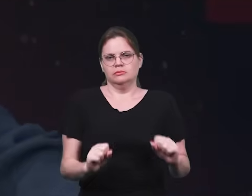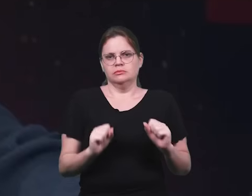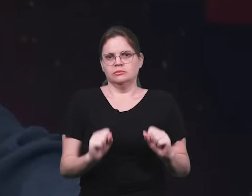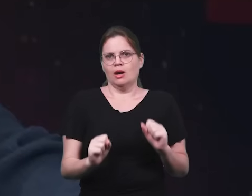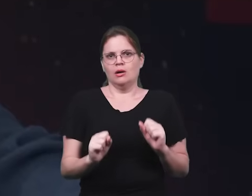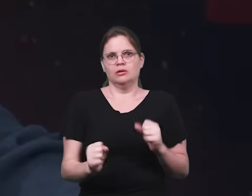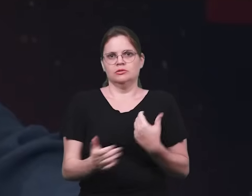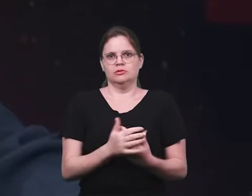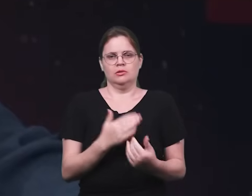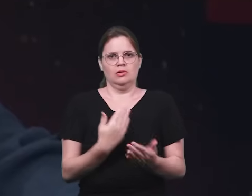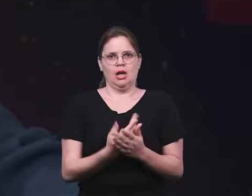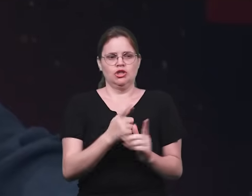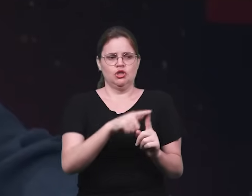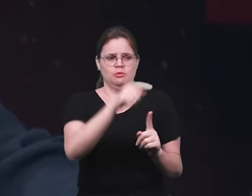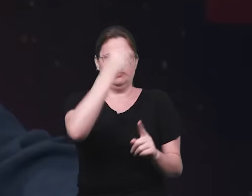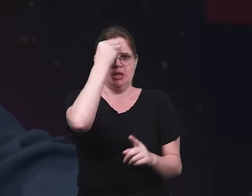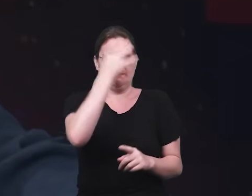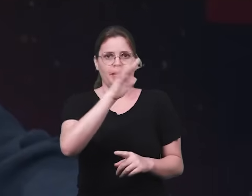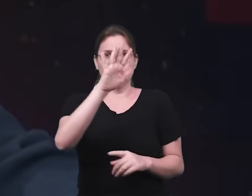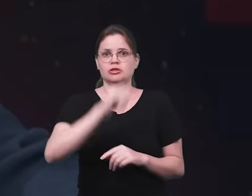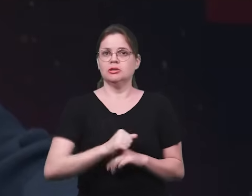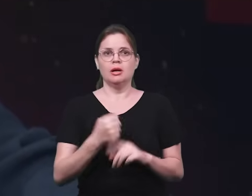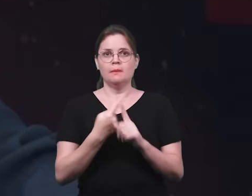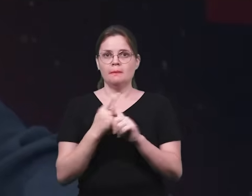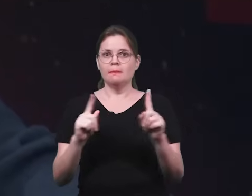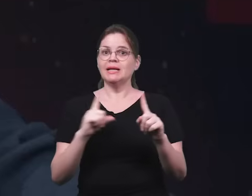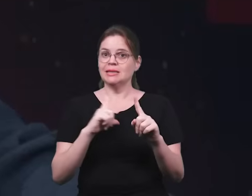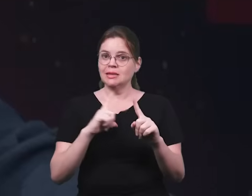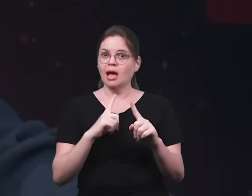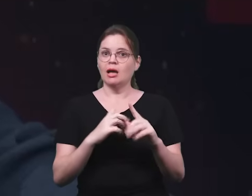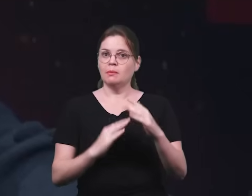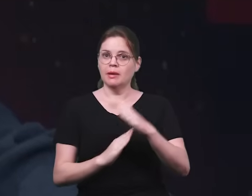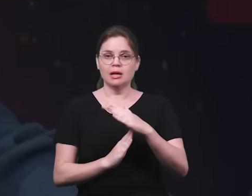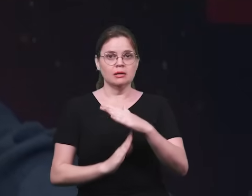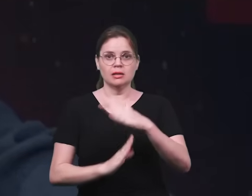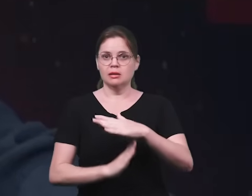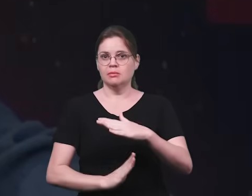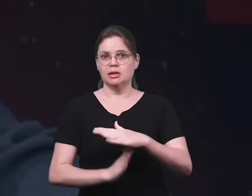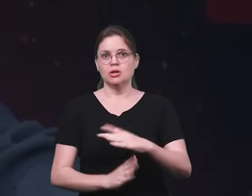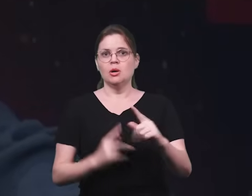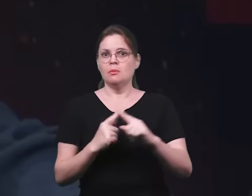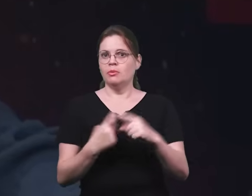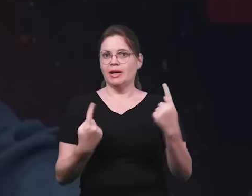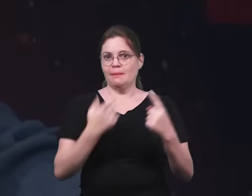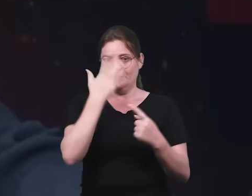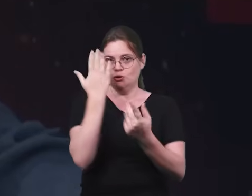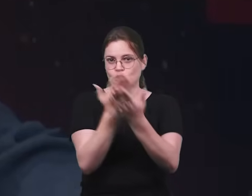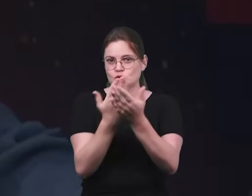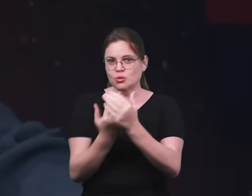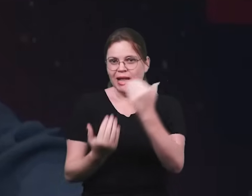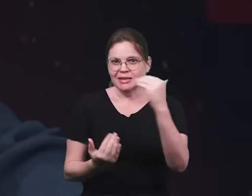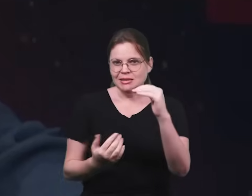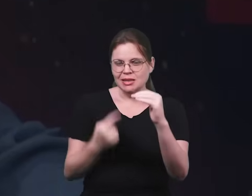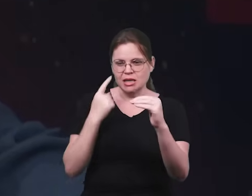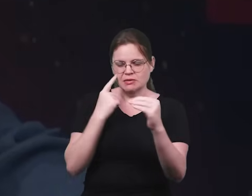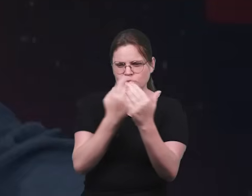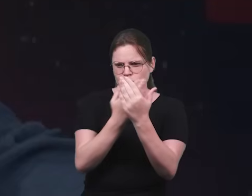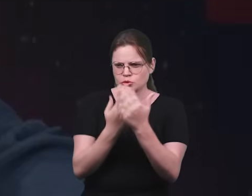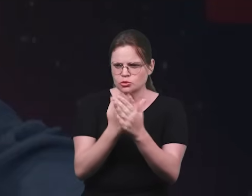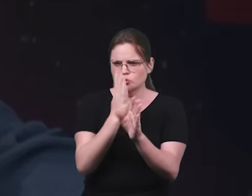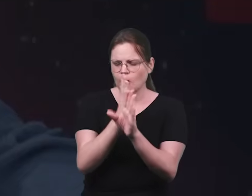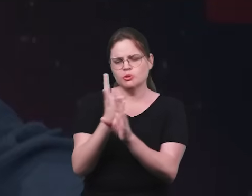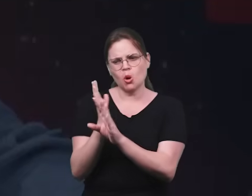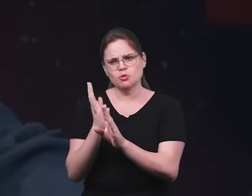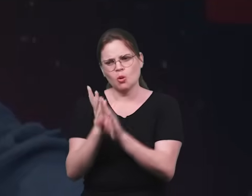qualquer conjectura, né? Mas chega um momento, cientificamente falando, chega um momento que você olha e fala assim, a partir daqui só é